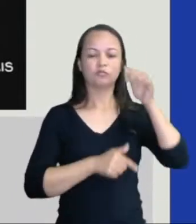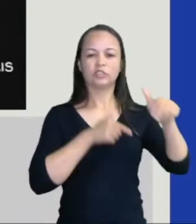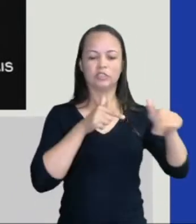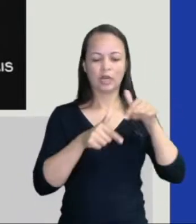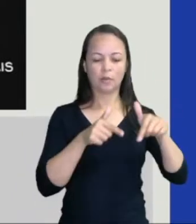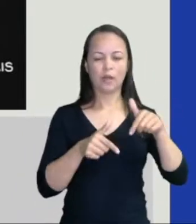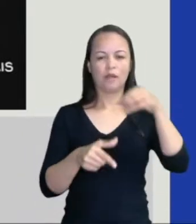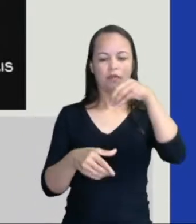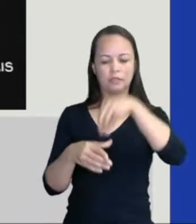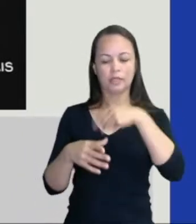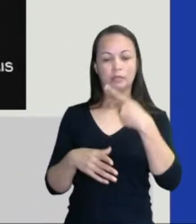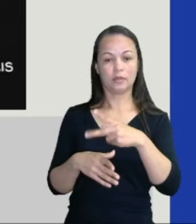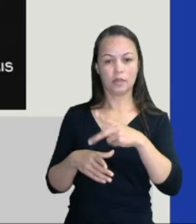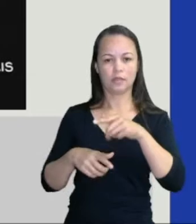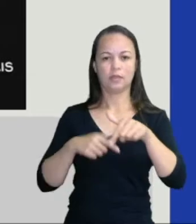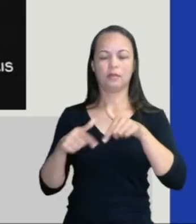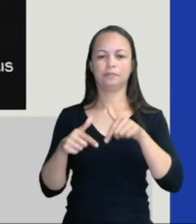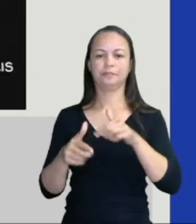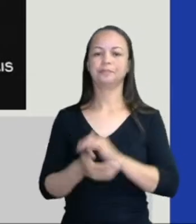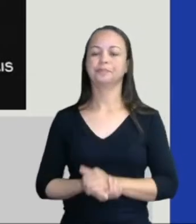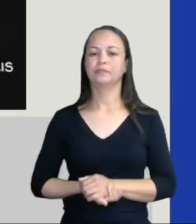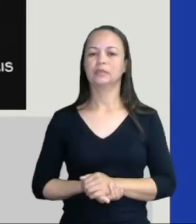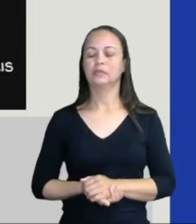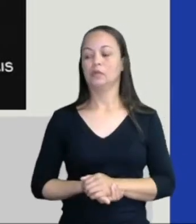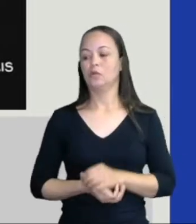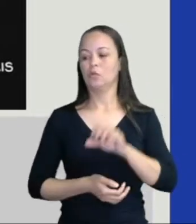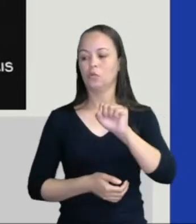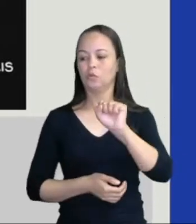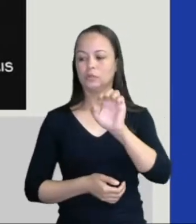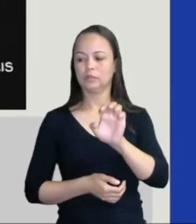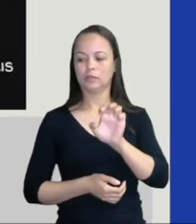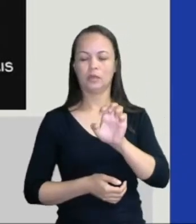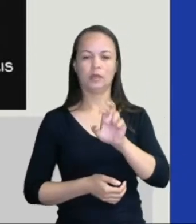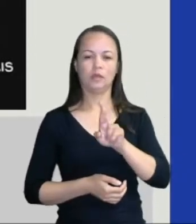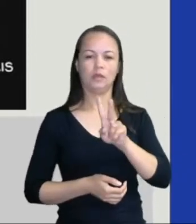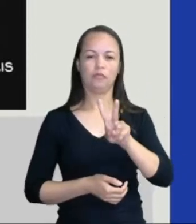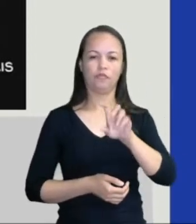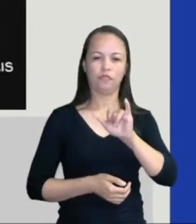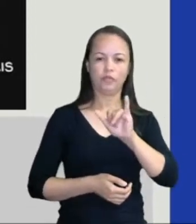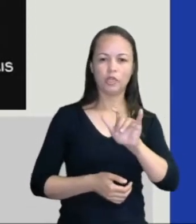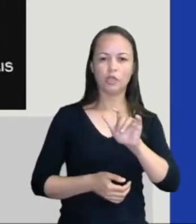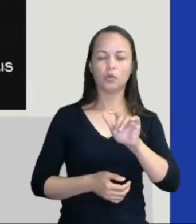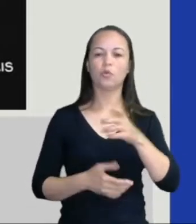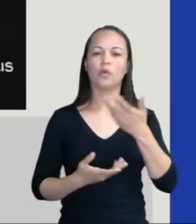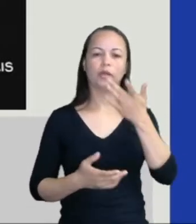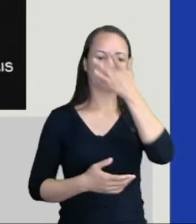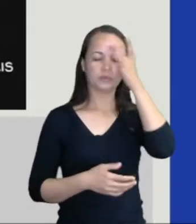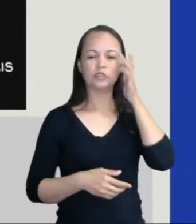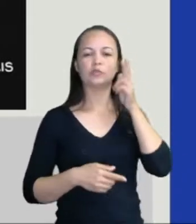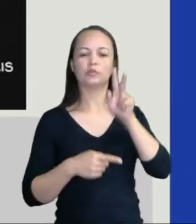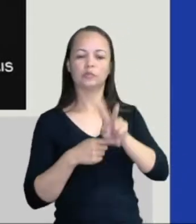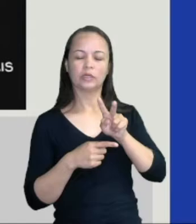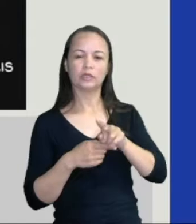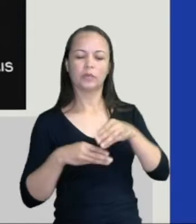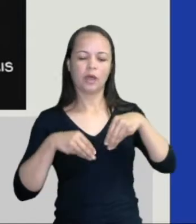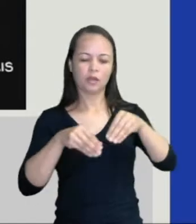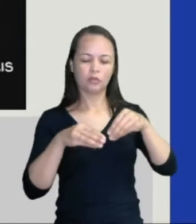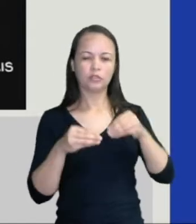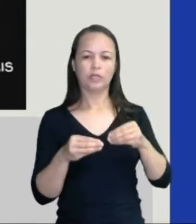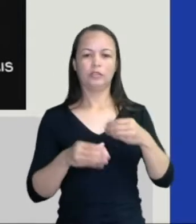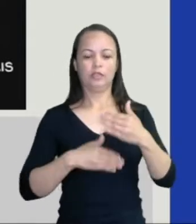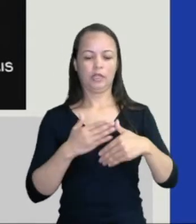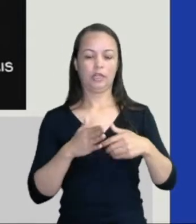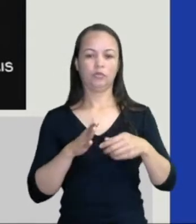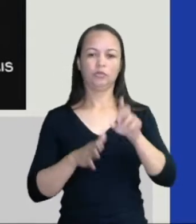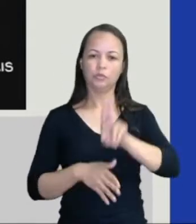nesse manso senhorial. O manso servil era justamente o abrigo dos servos, terra para seu sustento e direito de uso. E as